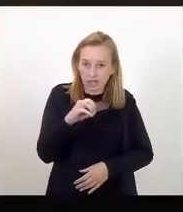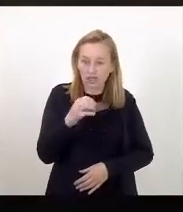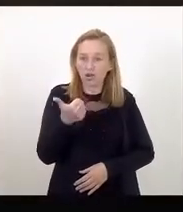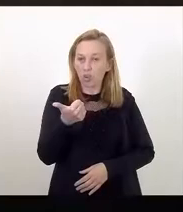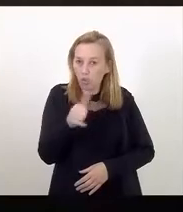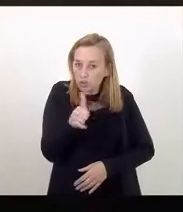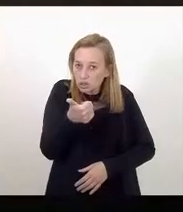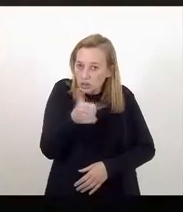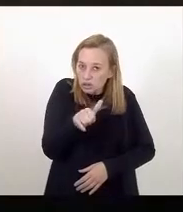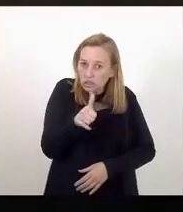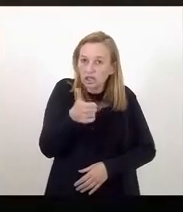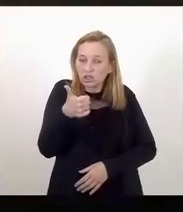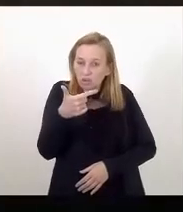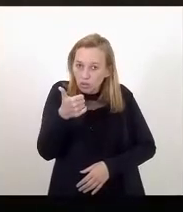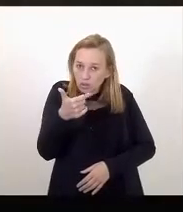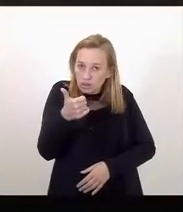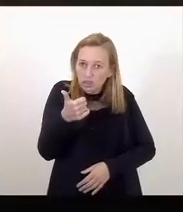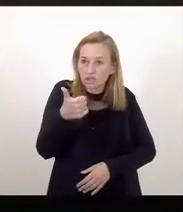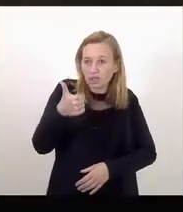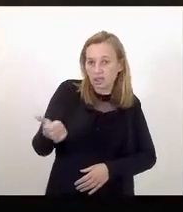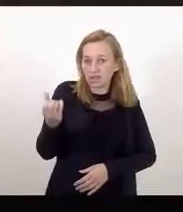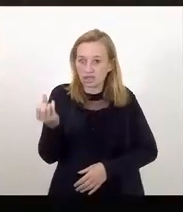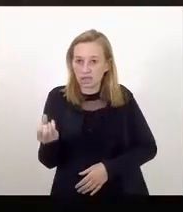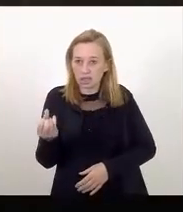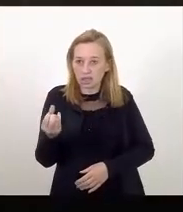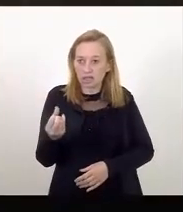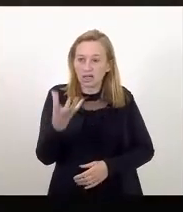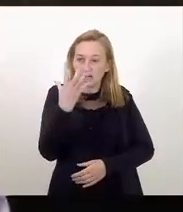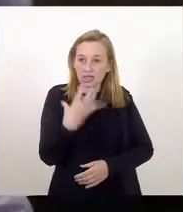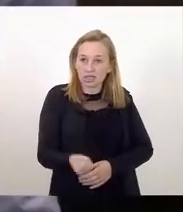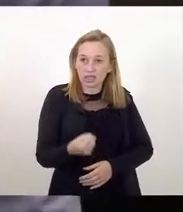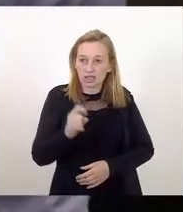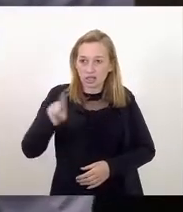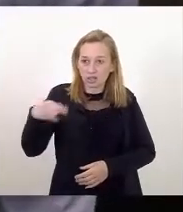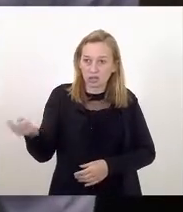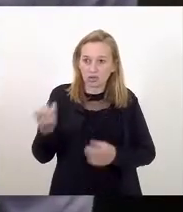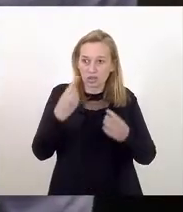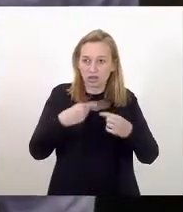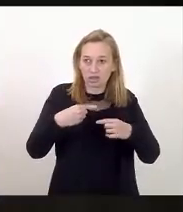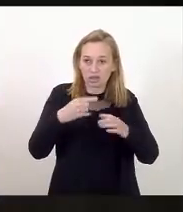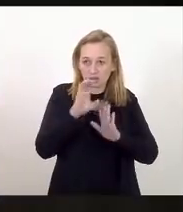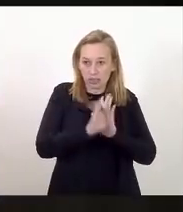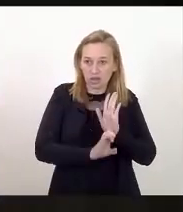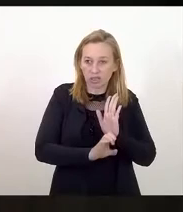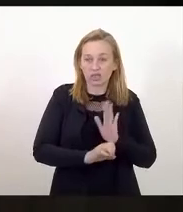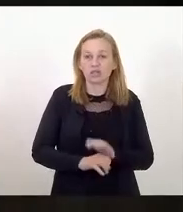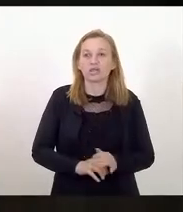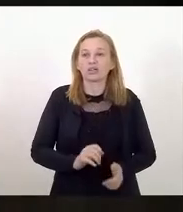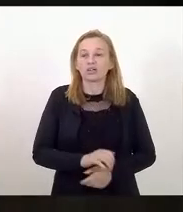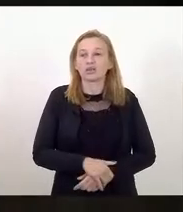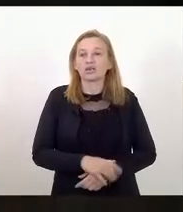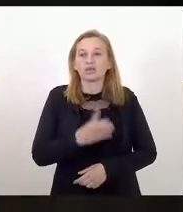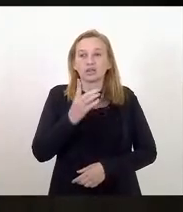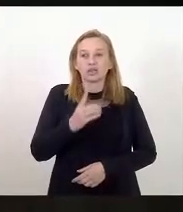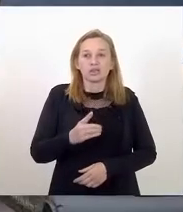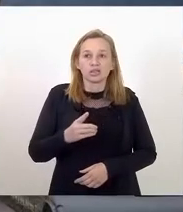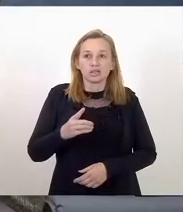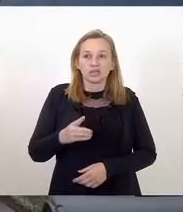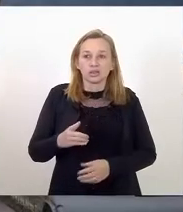11, 12 e 16 e favorável às outras emendas. Pela comissão de saúde, deputada Marta Rocha.